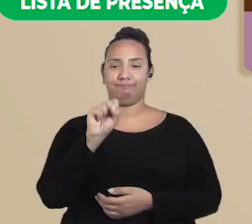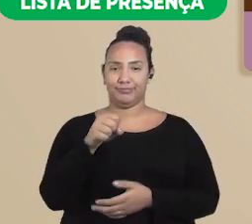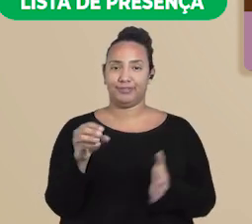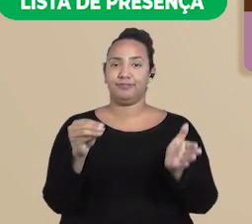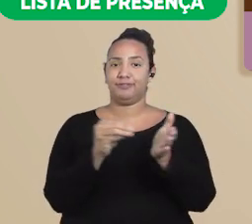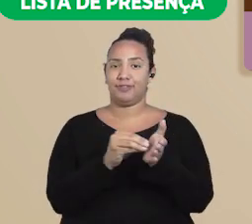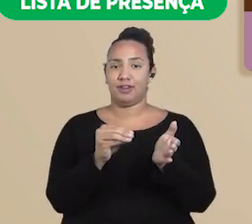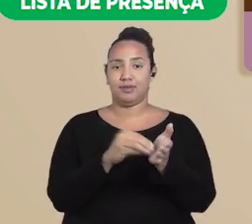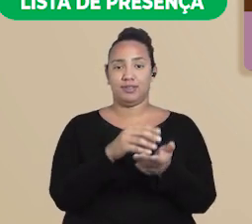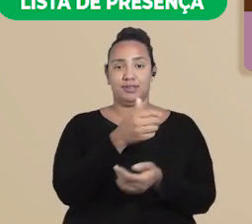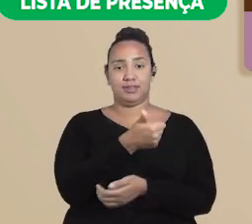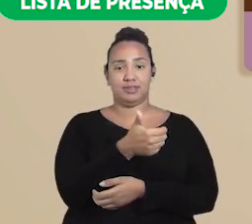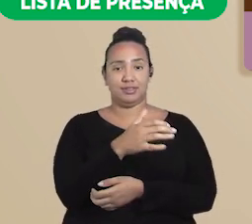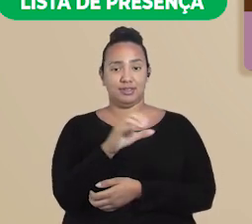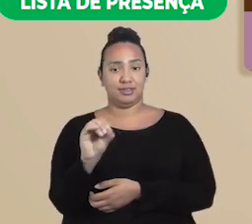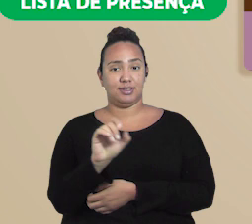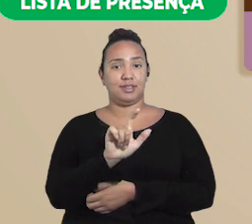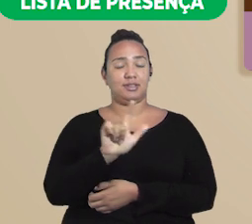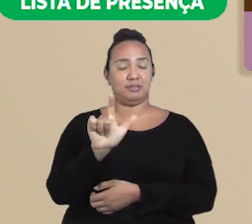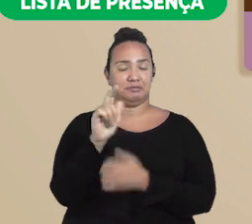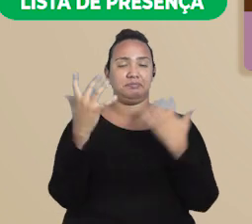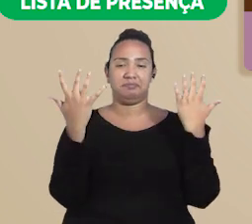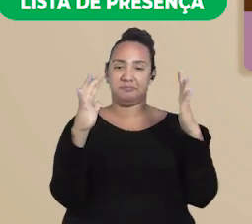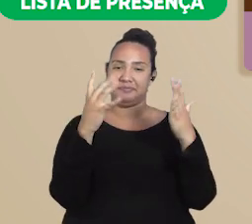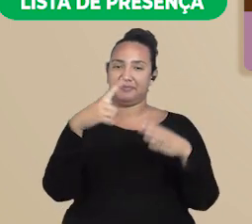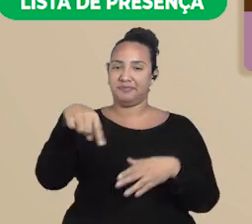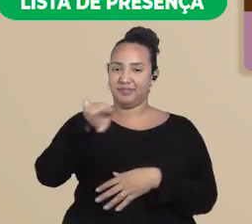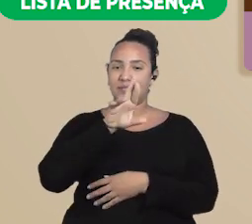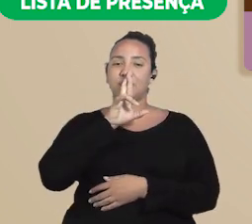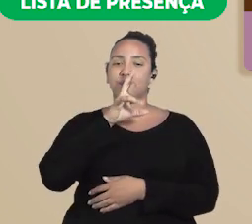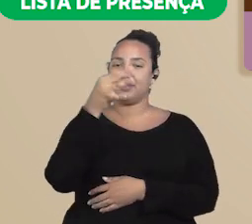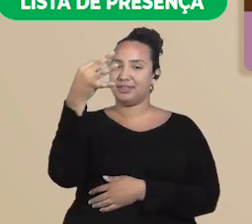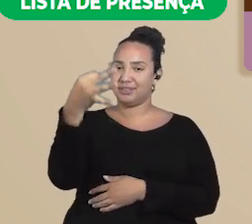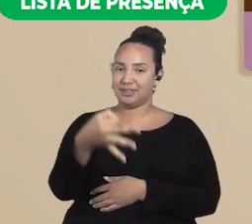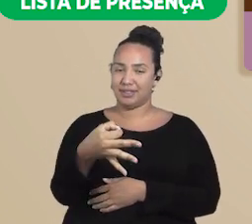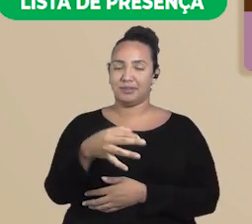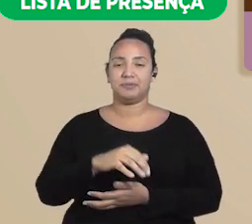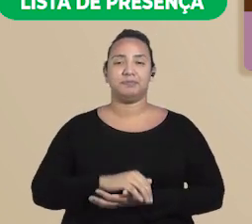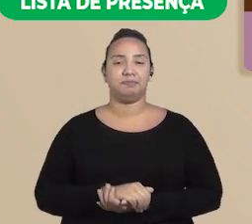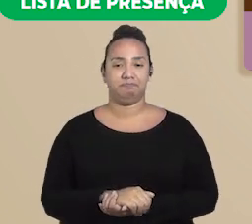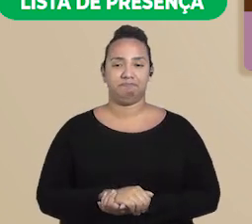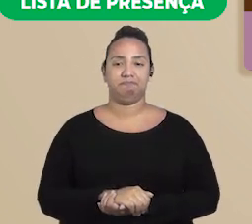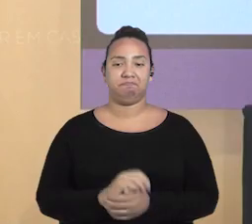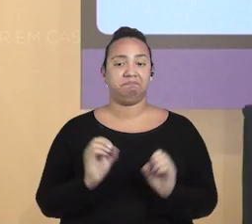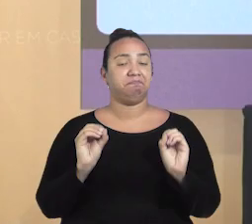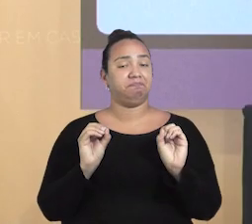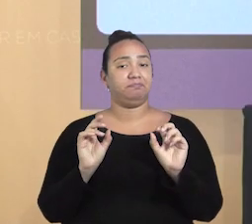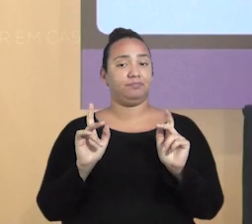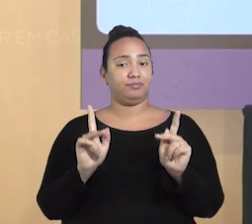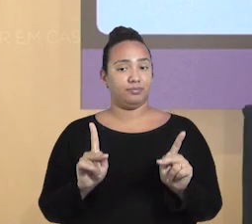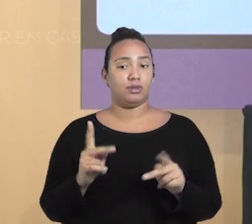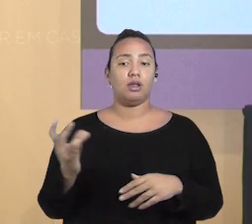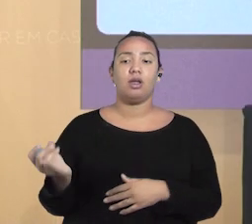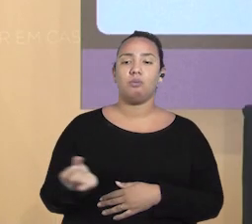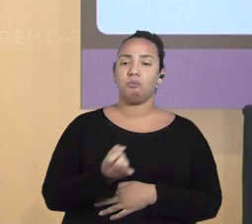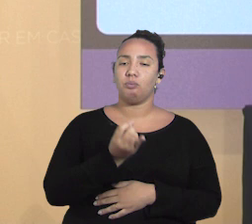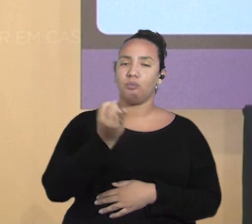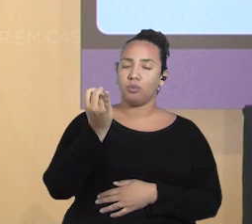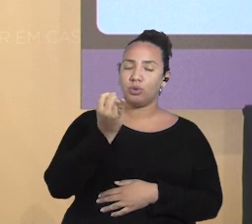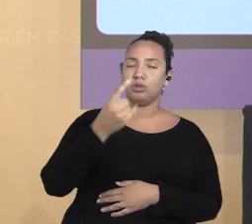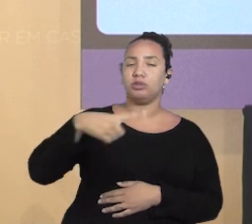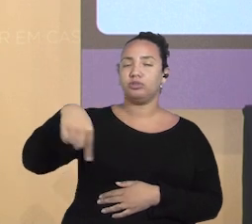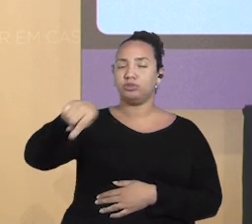Isso mesmo, faltam 100 litros de leite. Parabéns, você acertou! Muito bem, pessoal. É